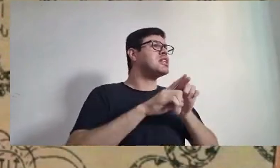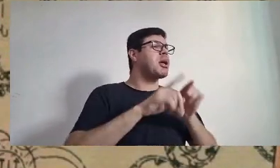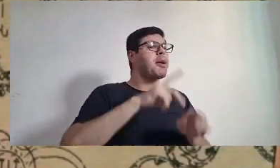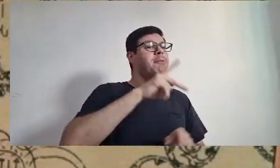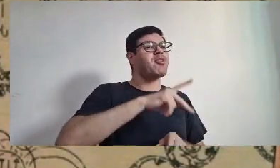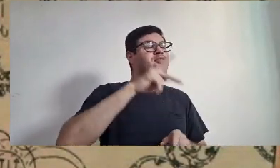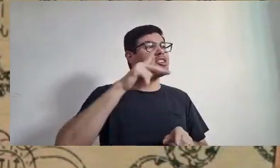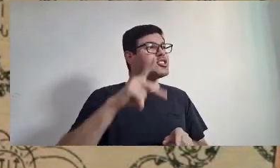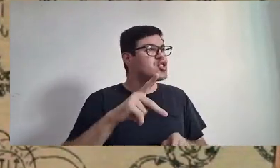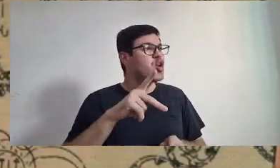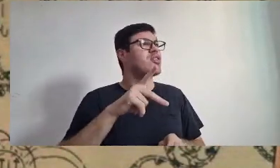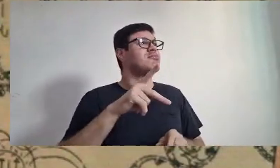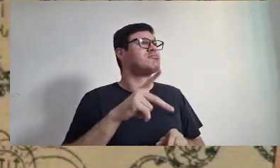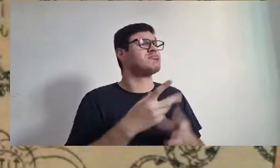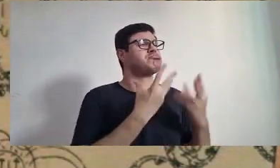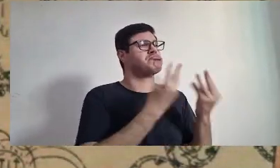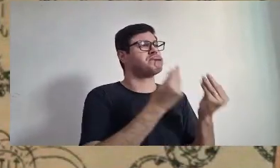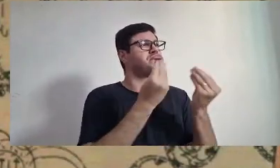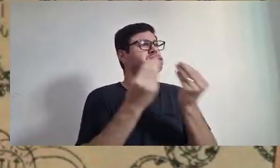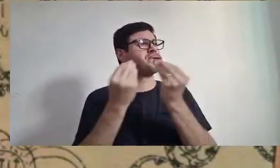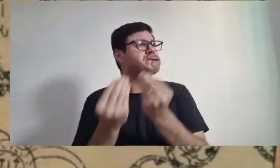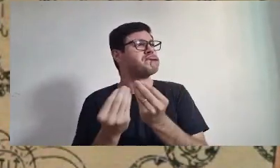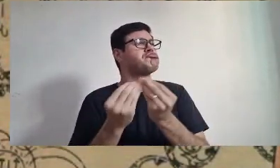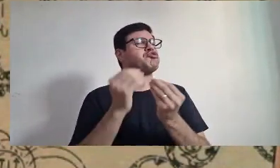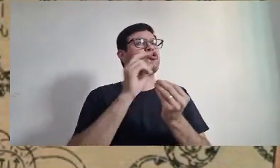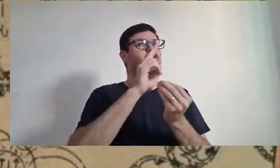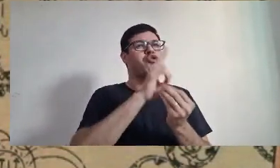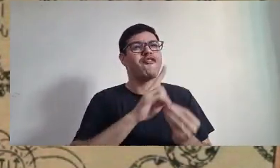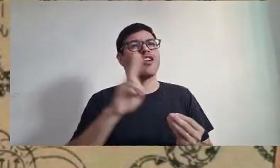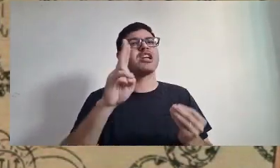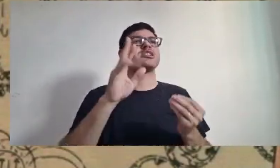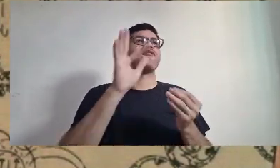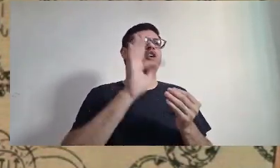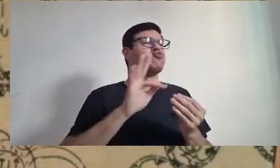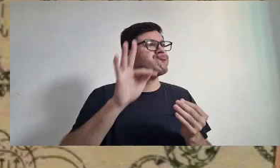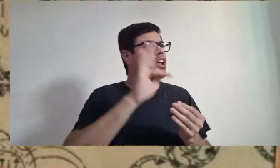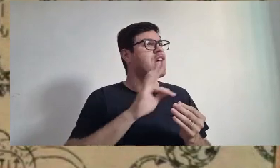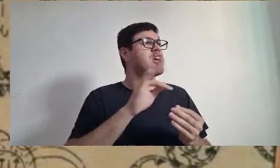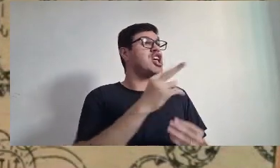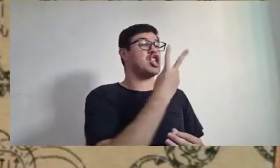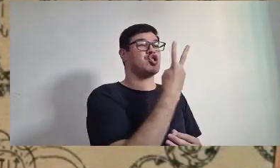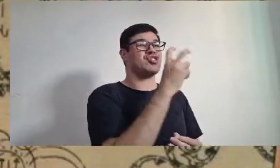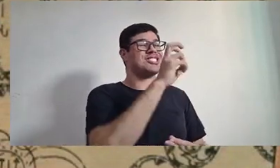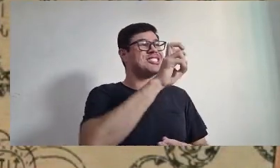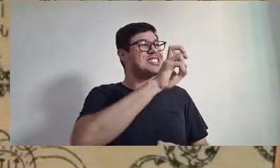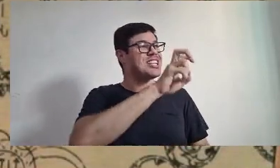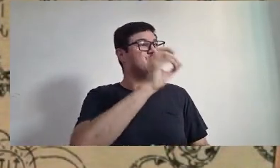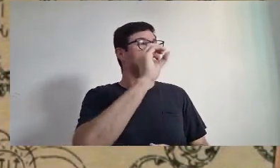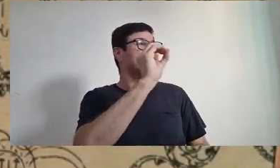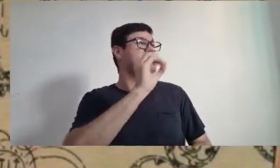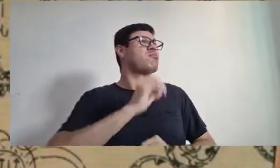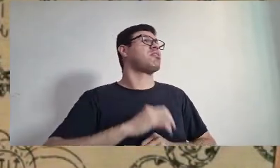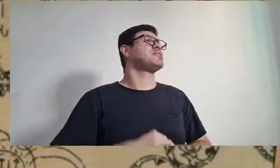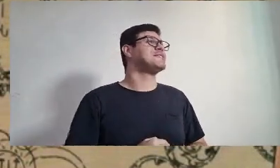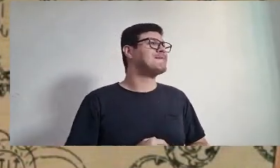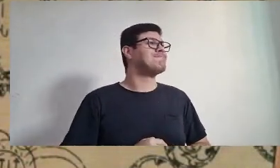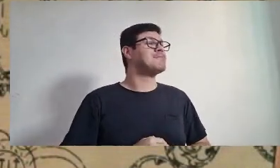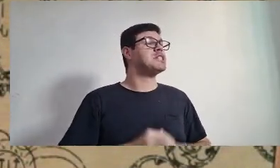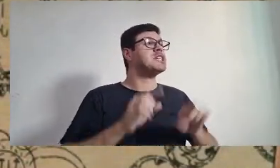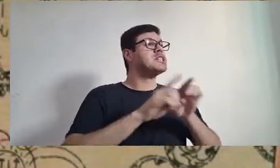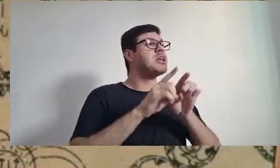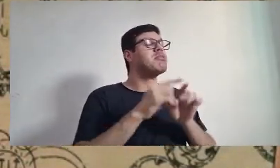primário, secundário, professor universitário, diretor de escola, temos uns 250. Nós temos mais de